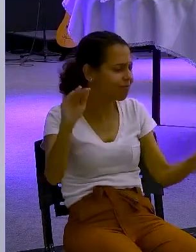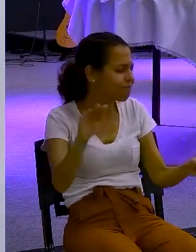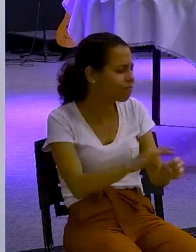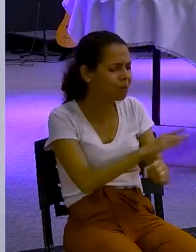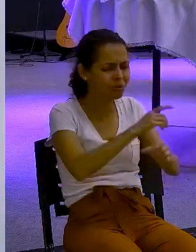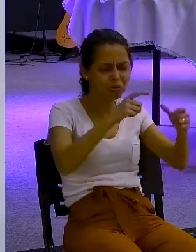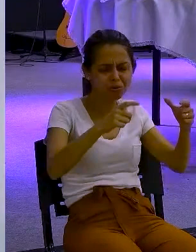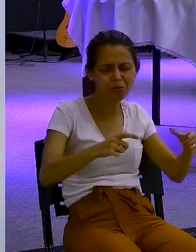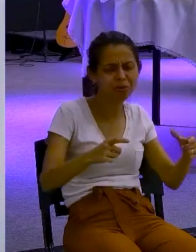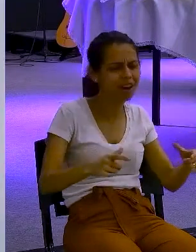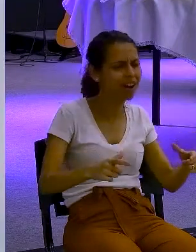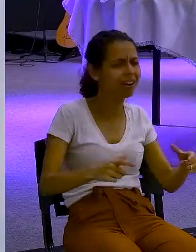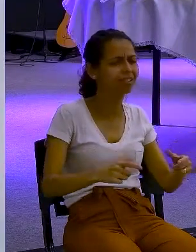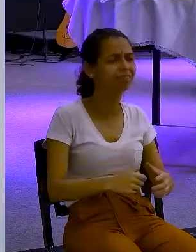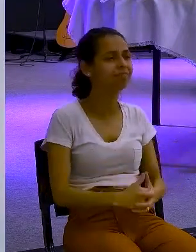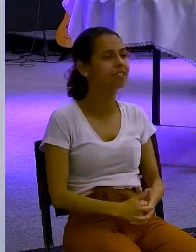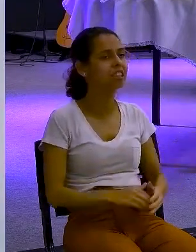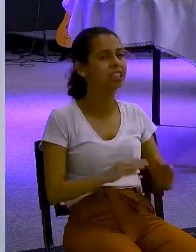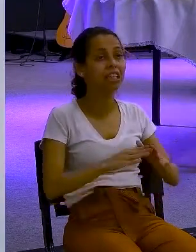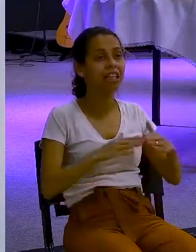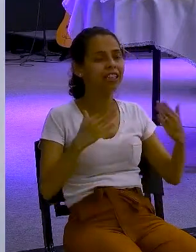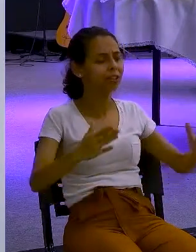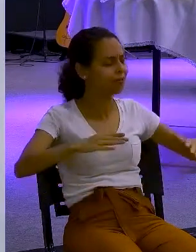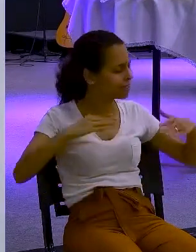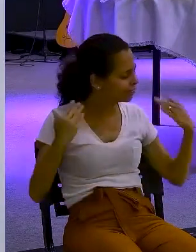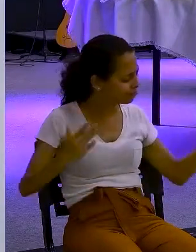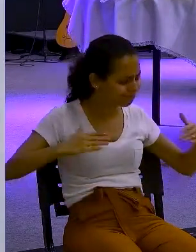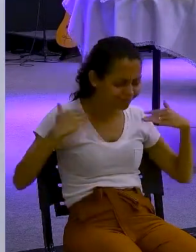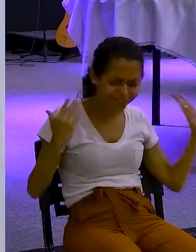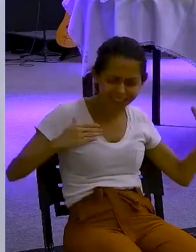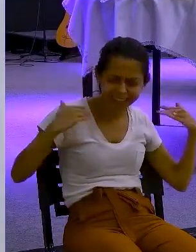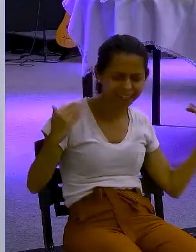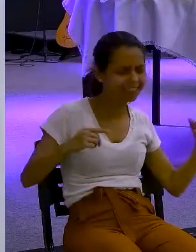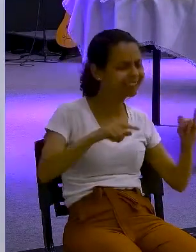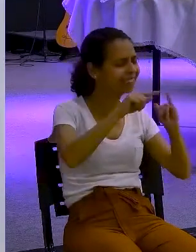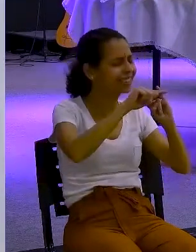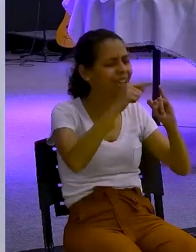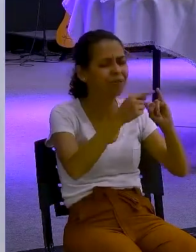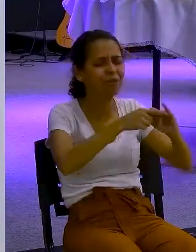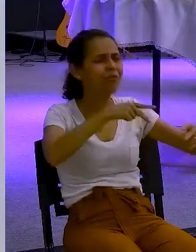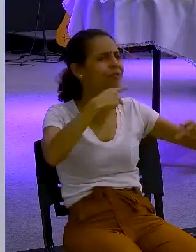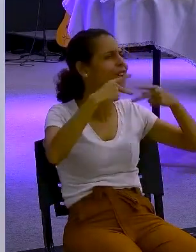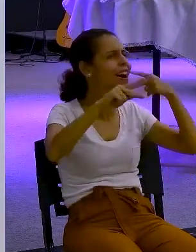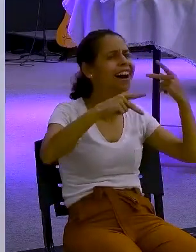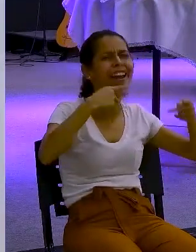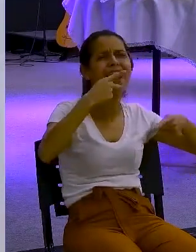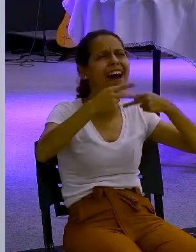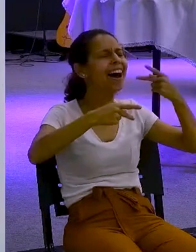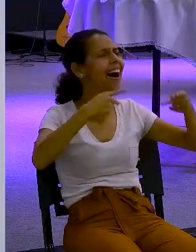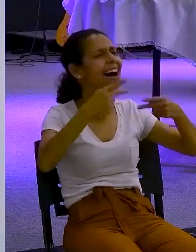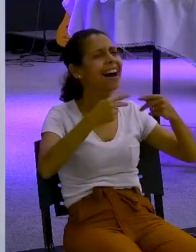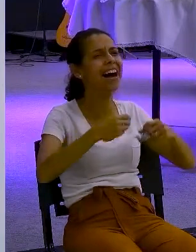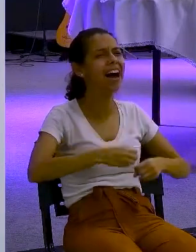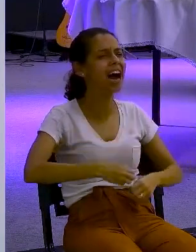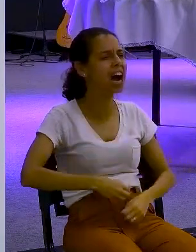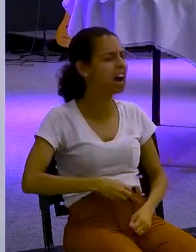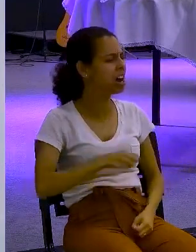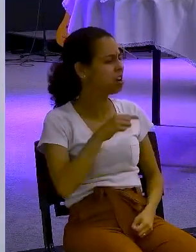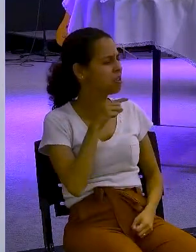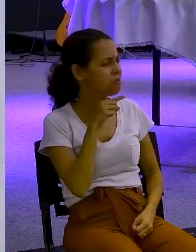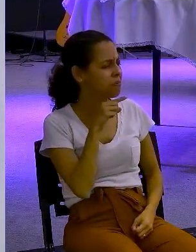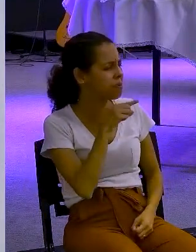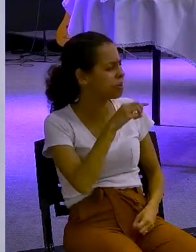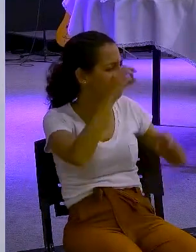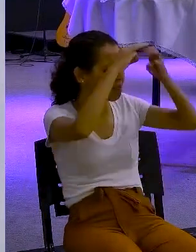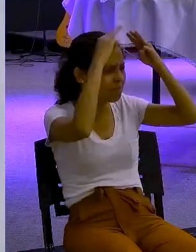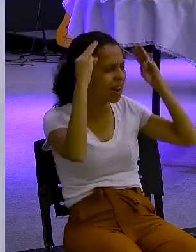lugar. Então, com alegria, Isabel exclama, fala: bendita és tu entre